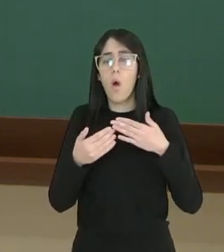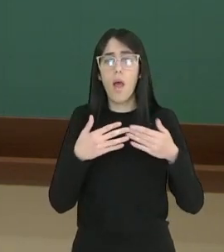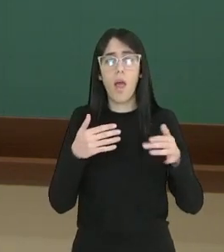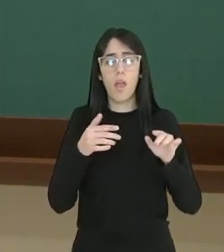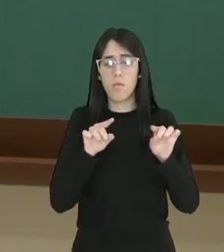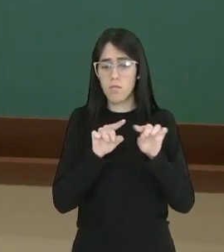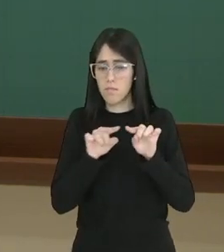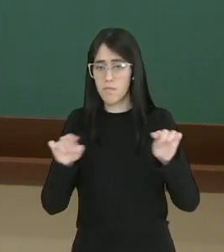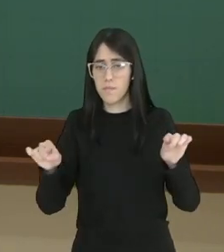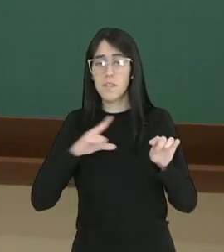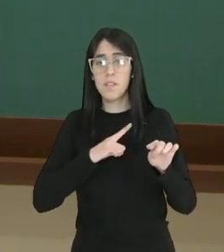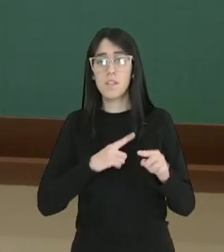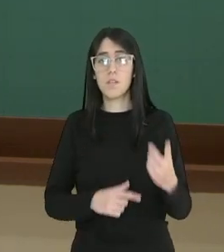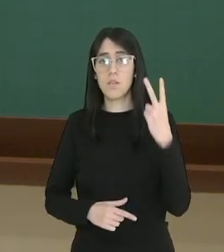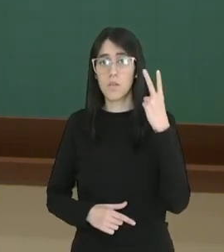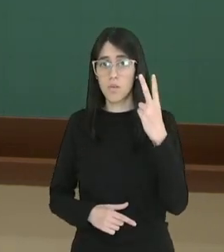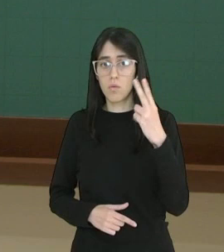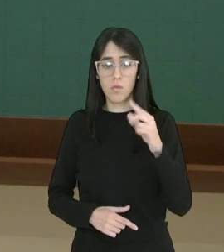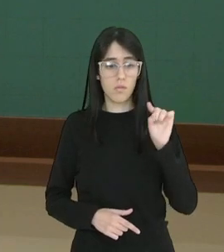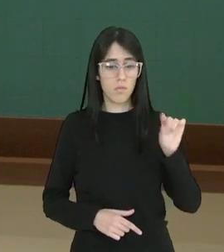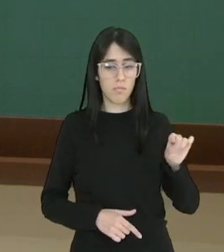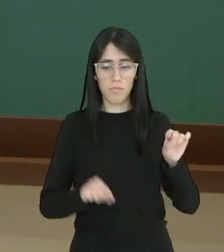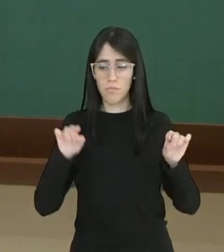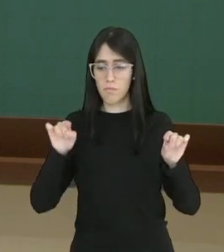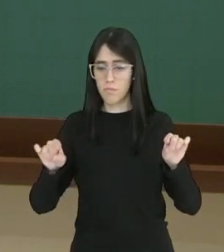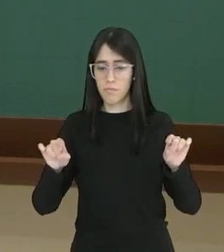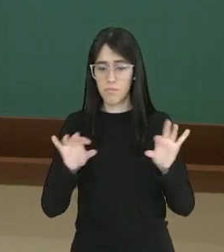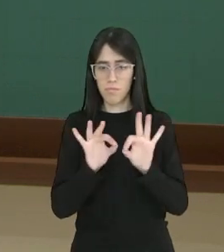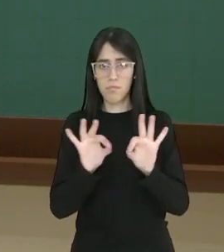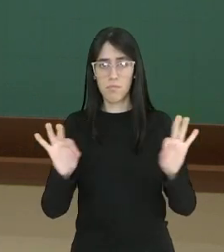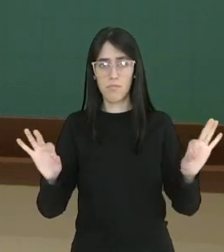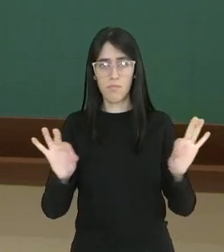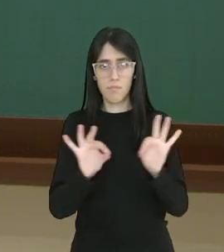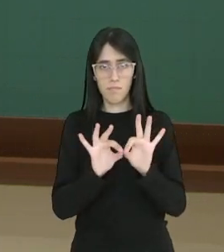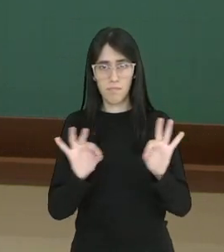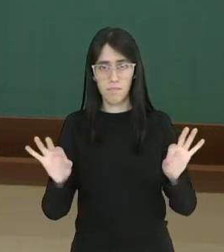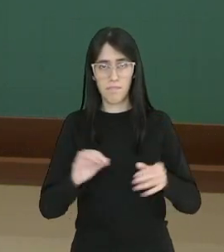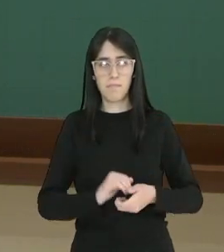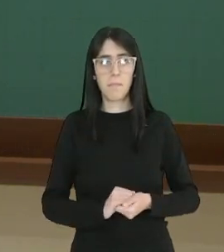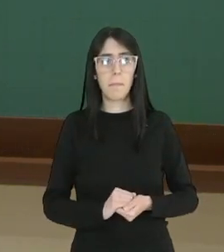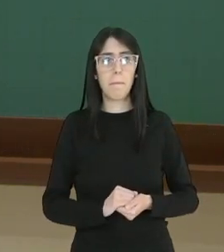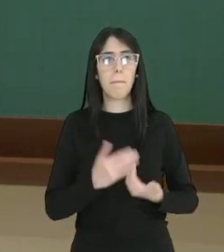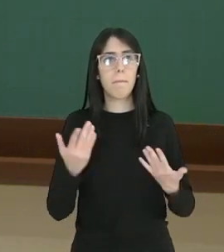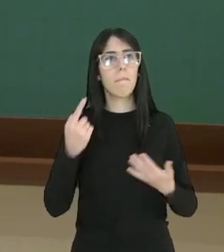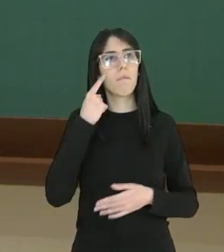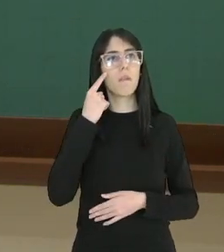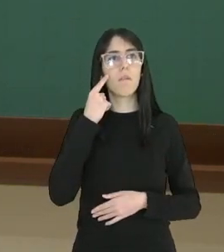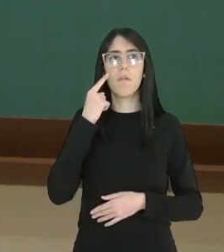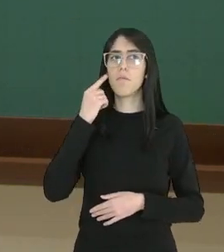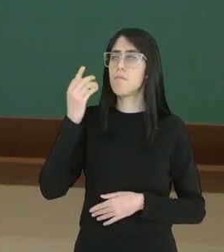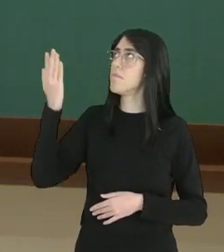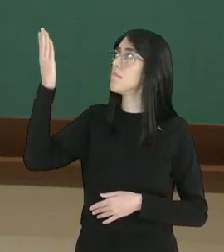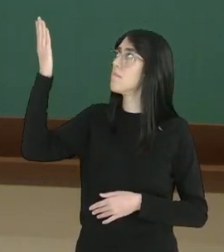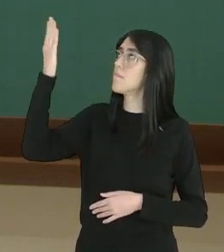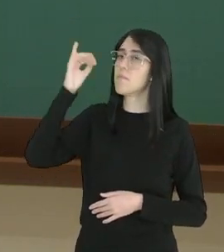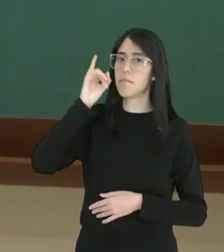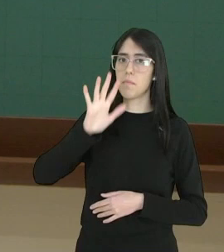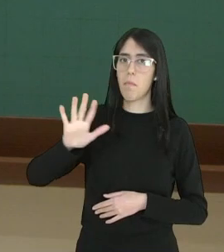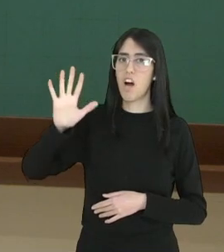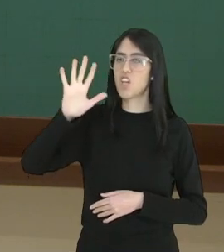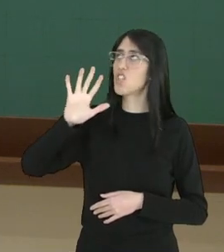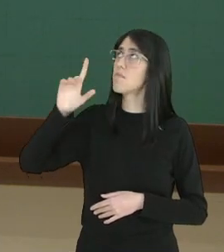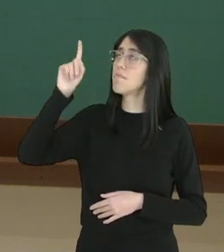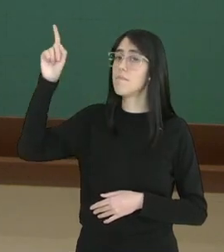unir dois pontos distintos da circunferência. Então, dá uma olhadinha nessa imagem. Eu